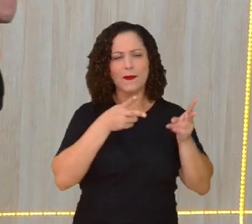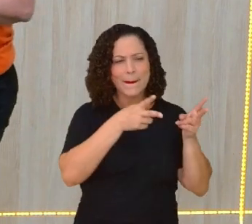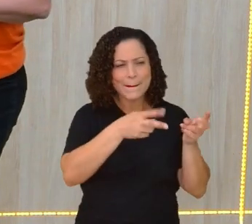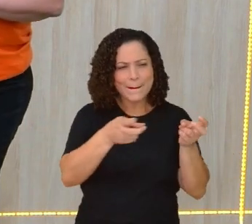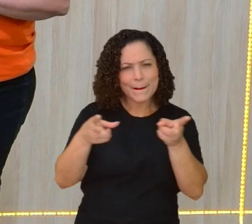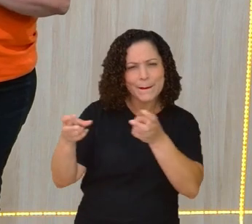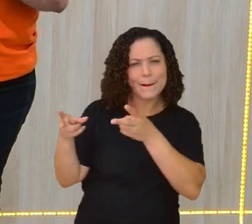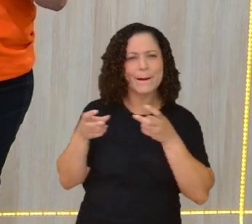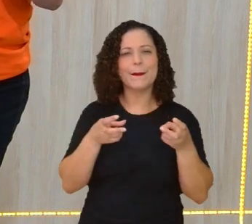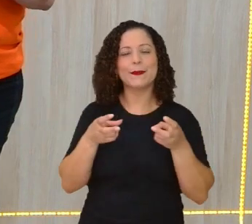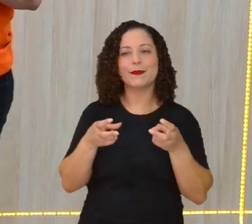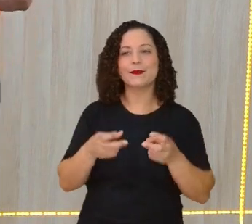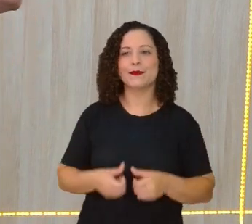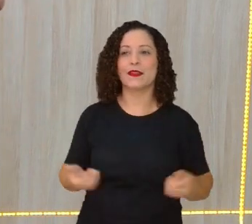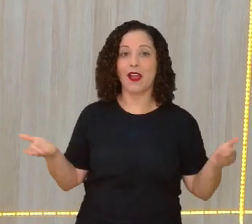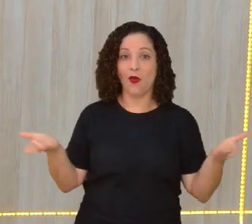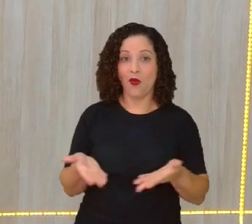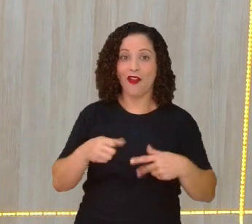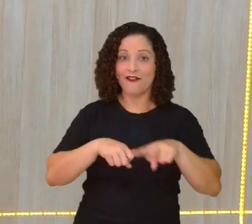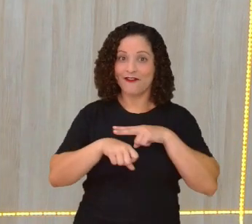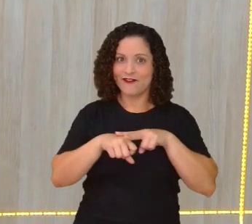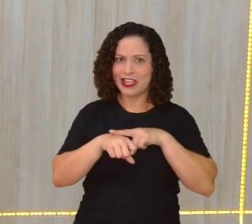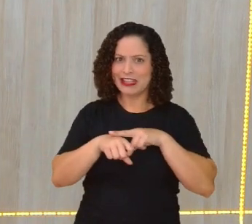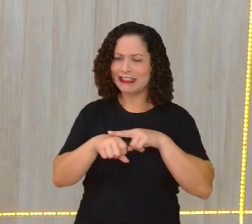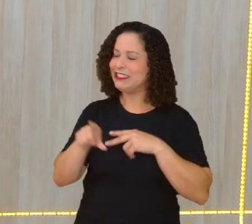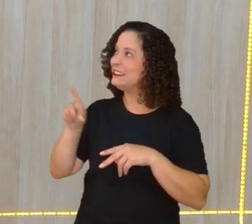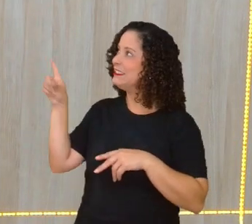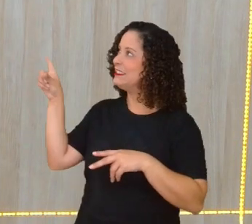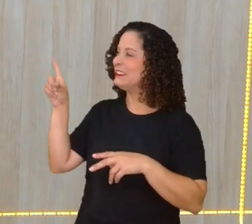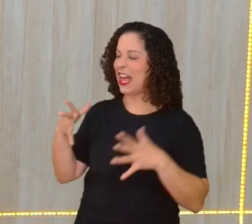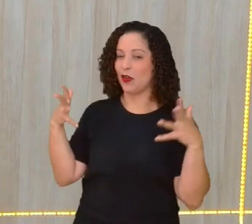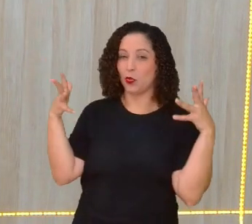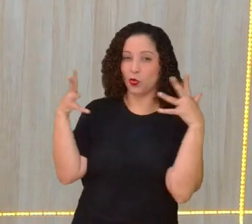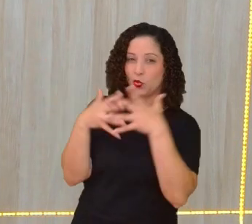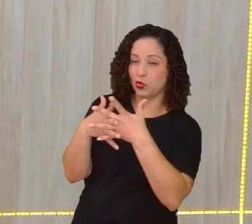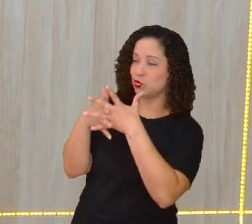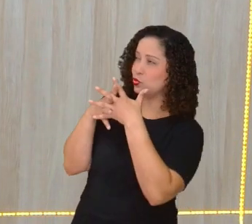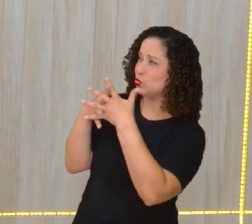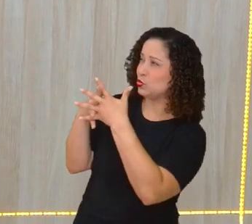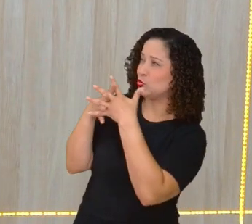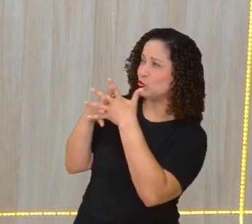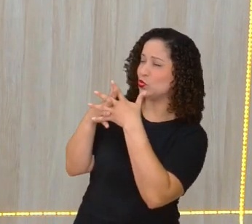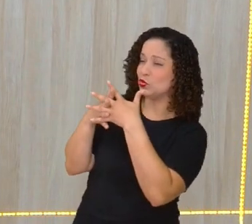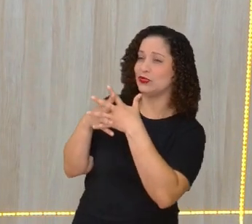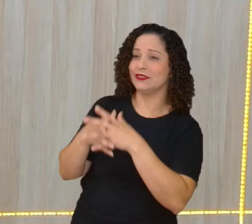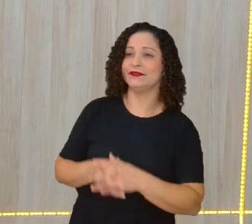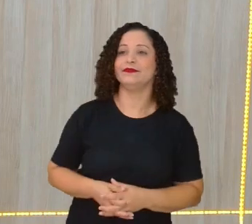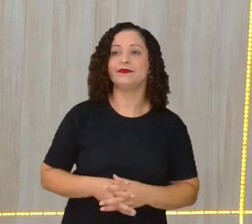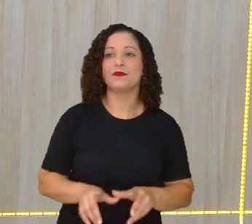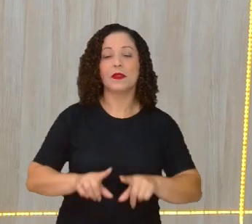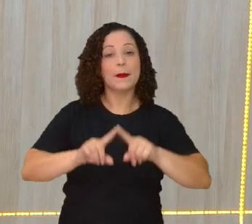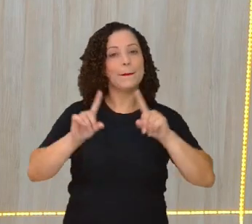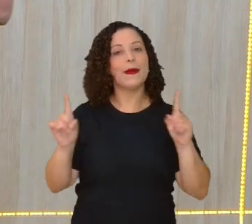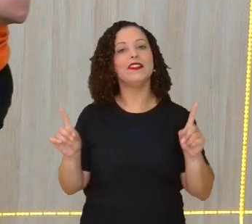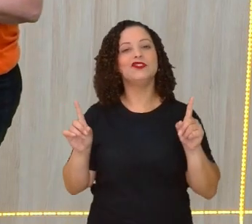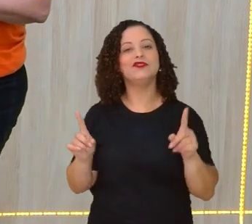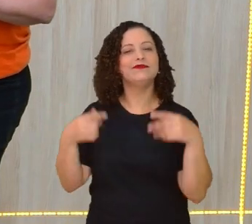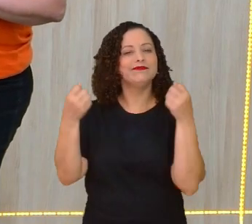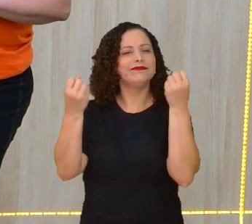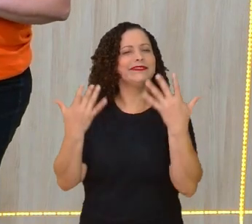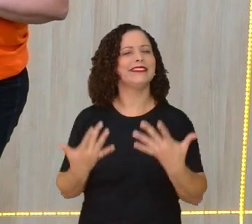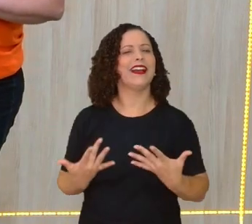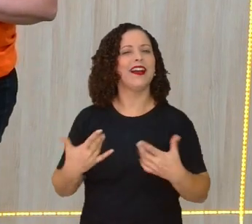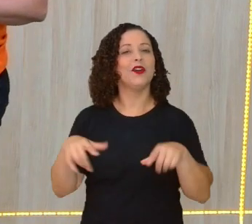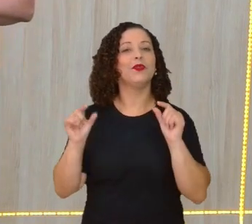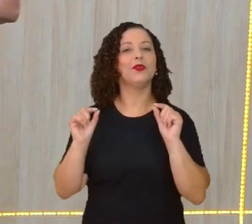para vocês esse verde aí, não cooperou conosco, Foi uma escolha errada, mas eu coloquei aqui só